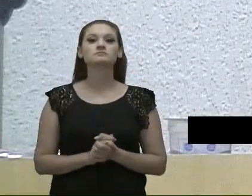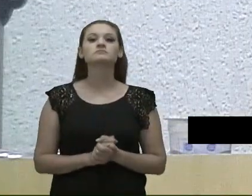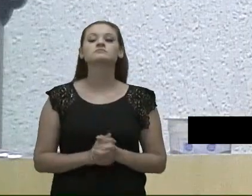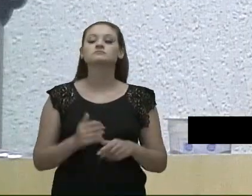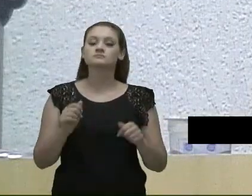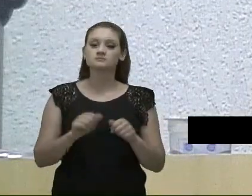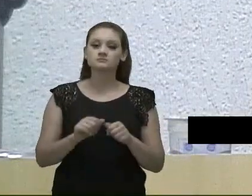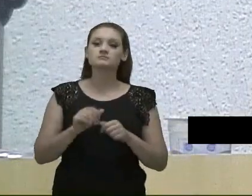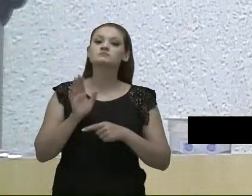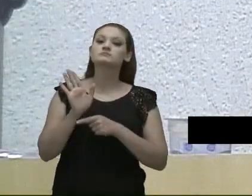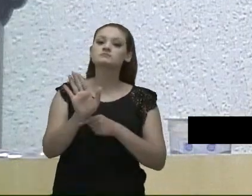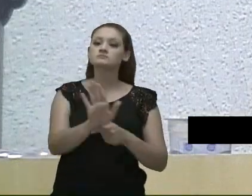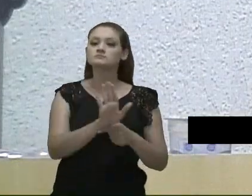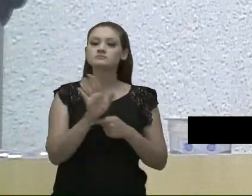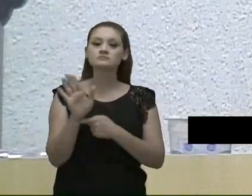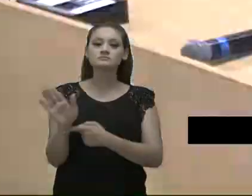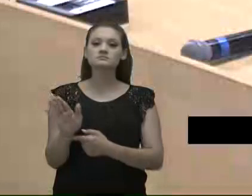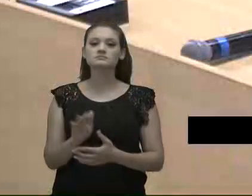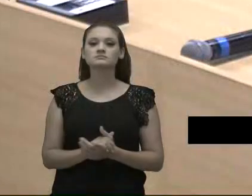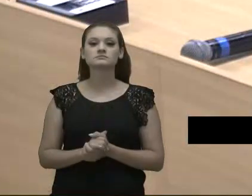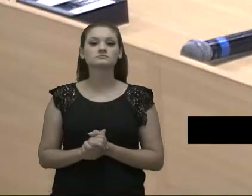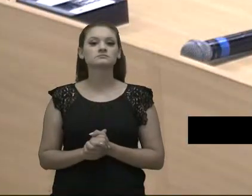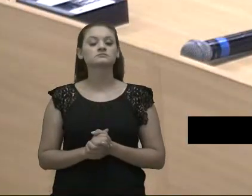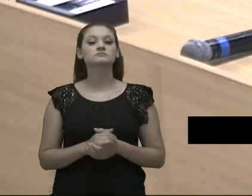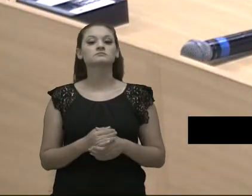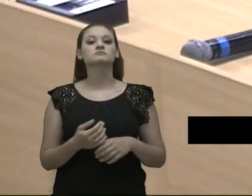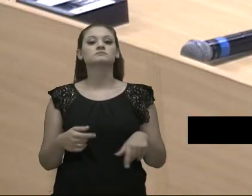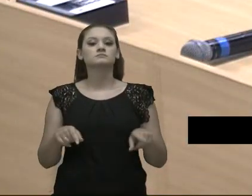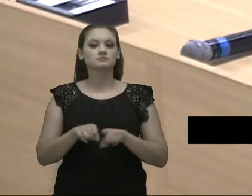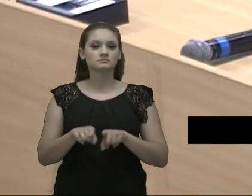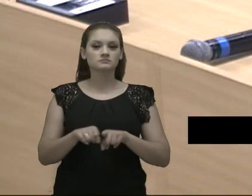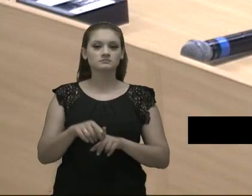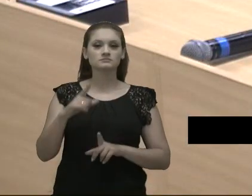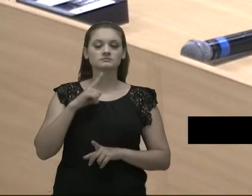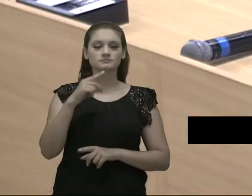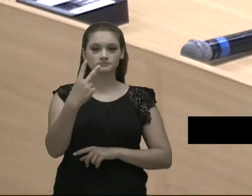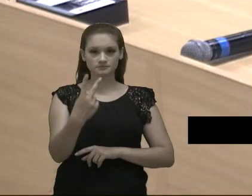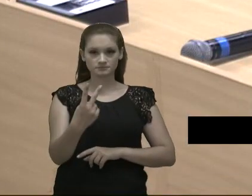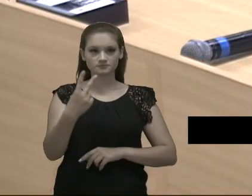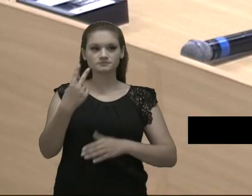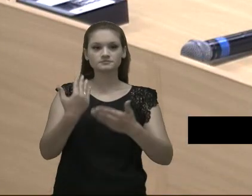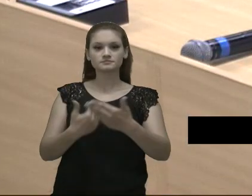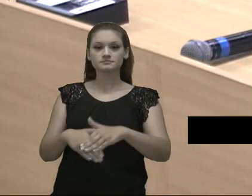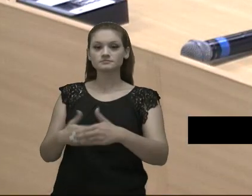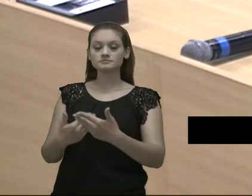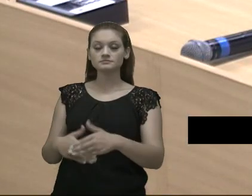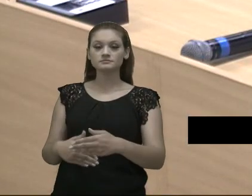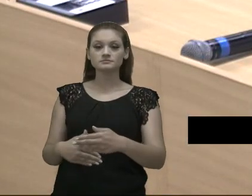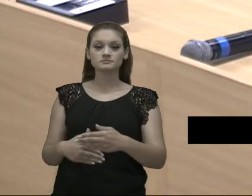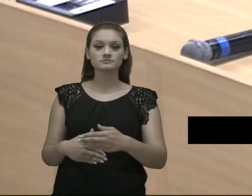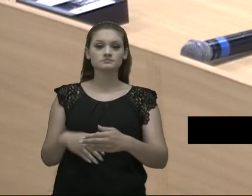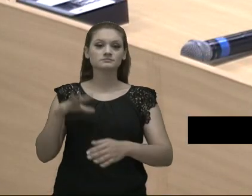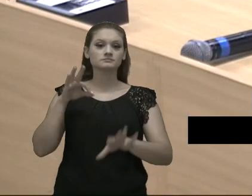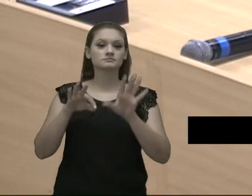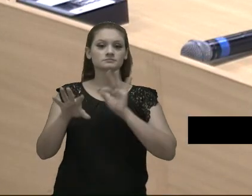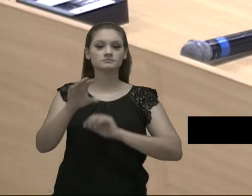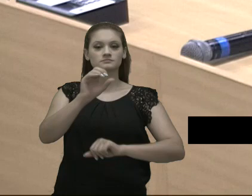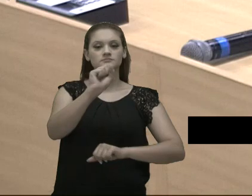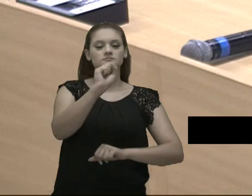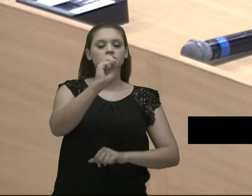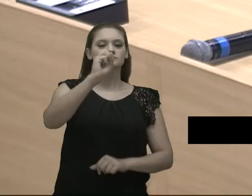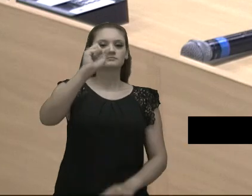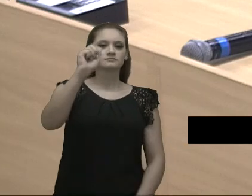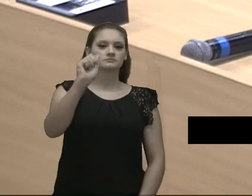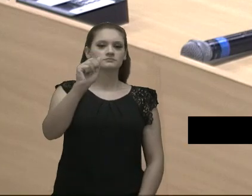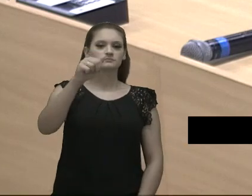prova, ajudando, contribuindo, coordenando. Então vamos lá. A gente teve 2 processos seletivos, um no Santa Helena.